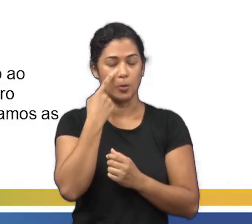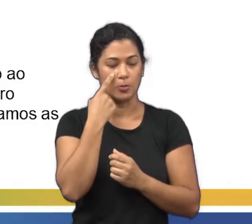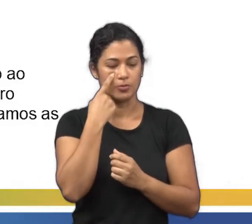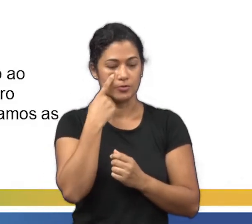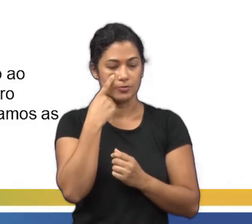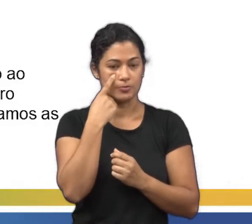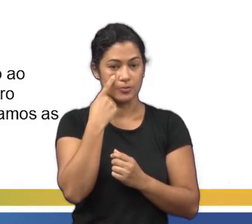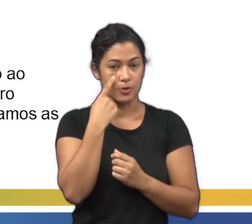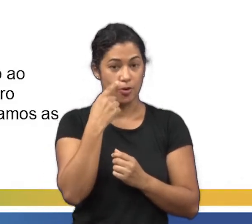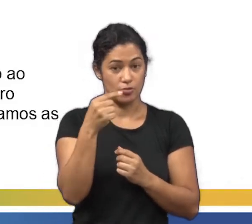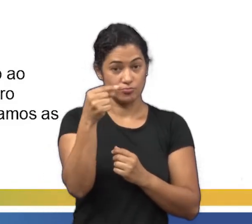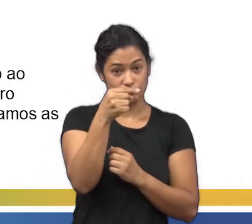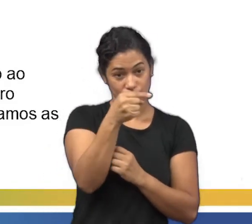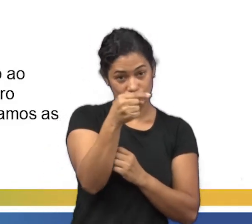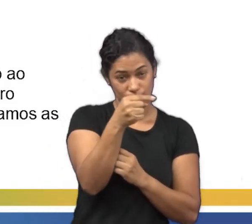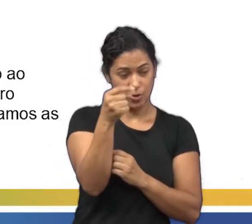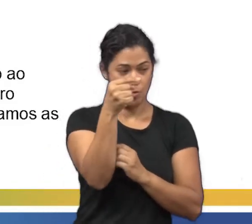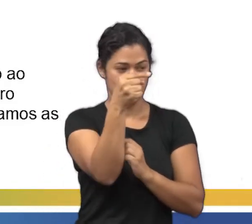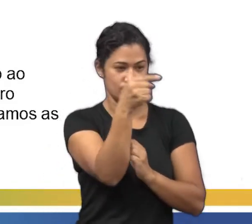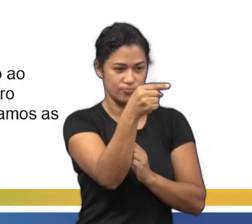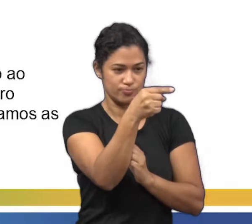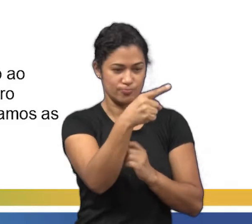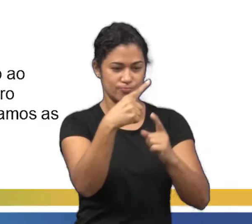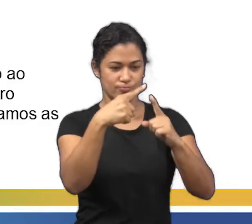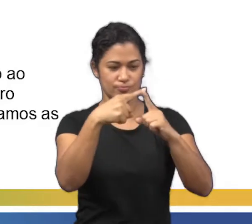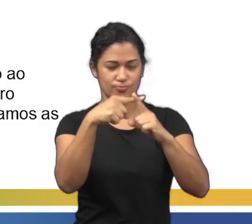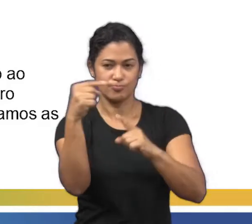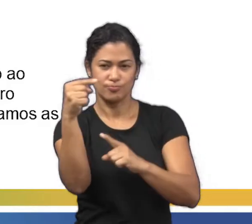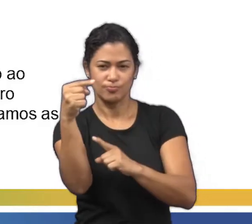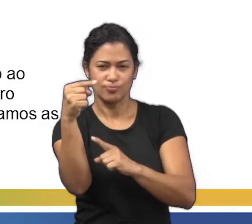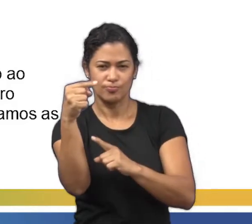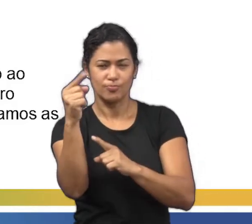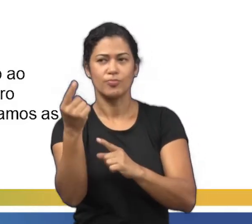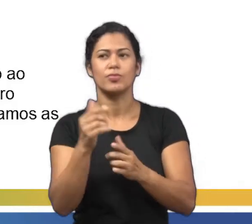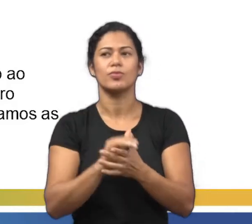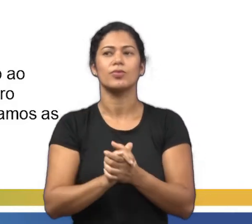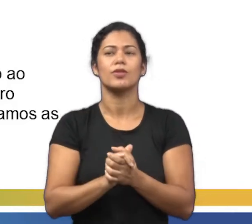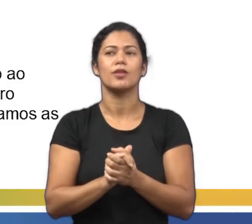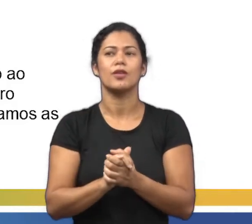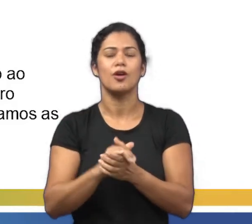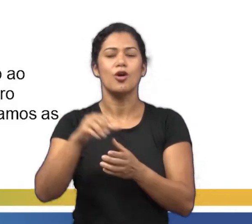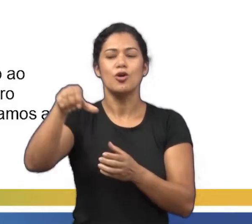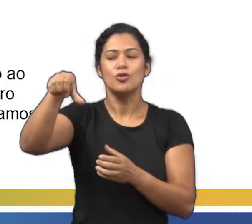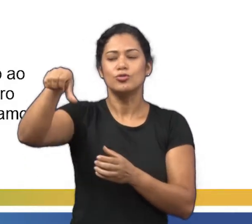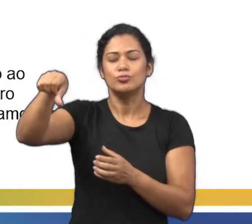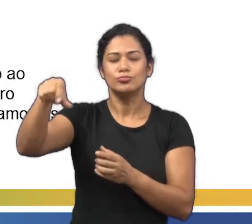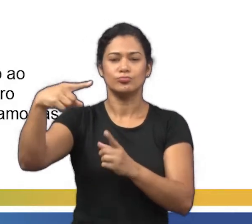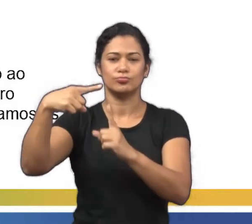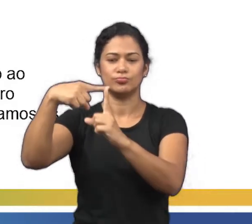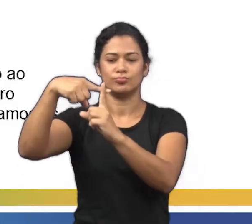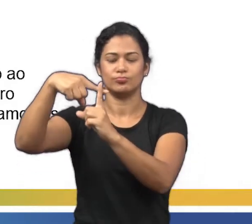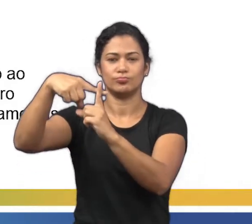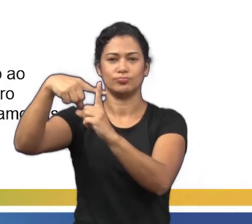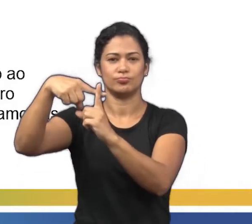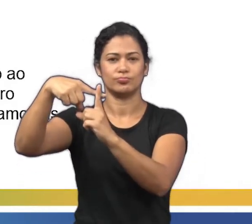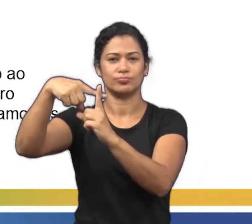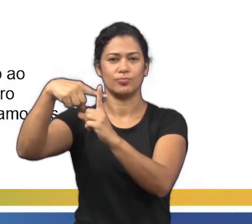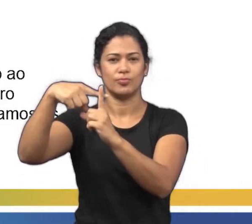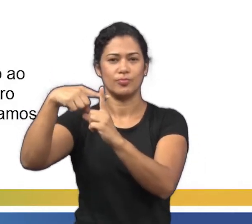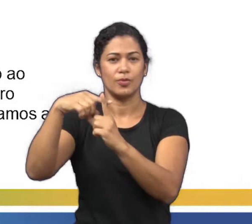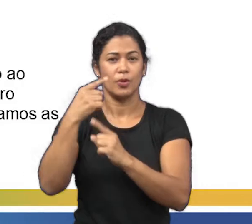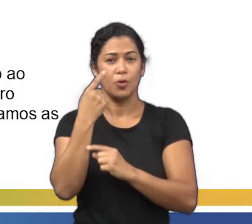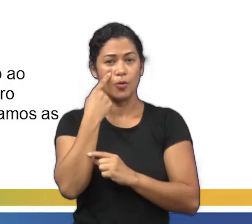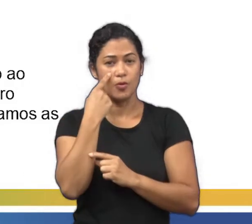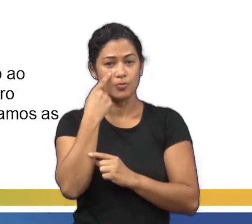Sinais iguais, positivo. 3 vezes 3, 9. Então, o resultado de menos 3 ao quadrado